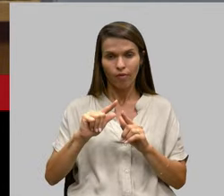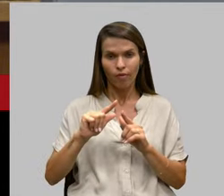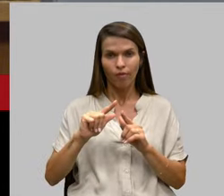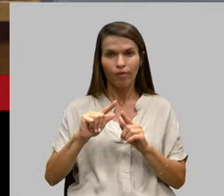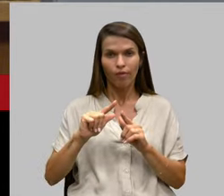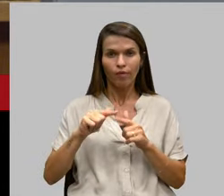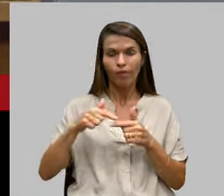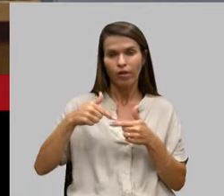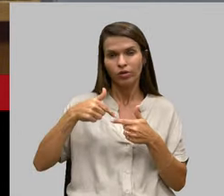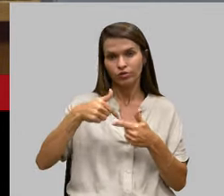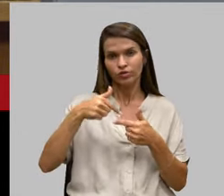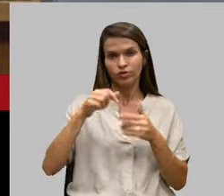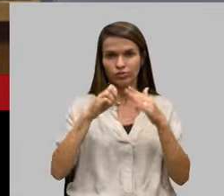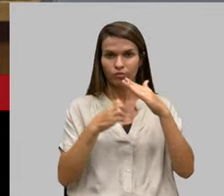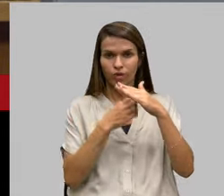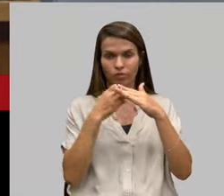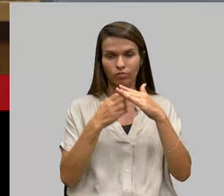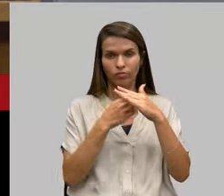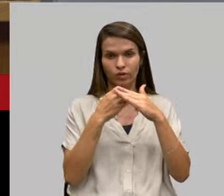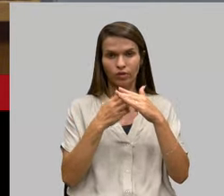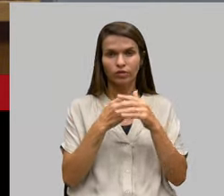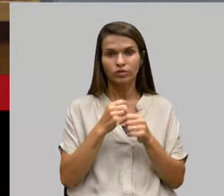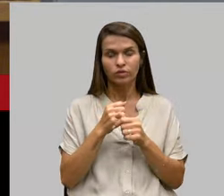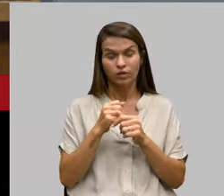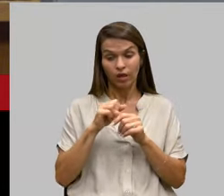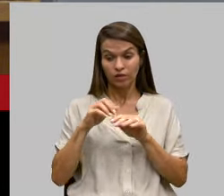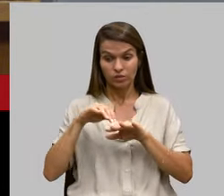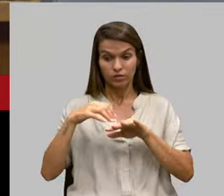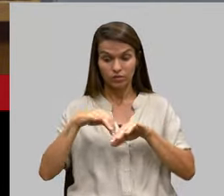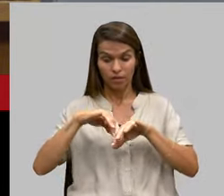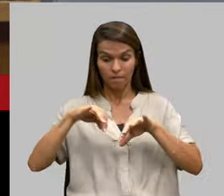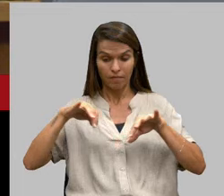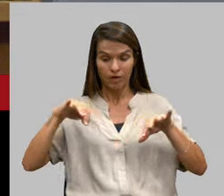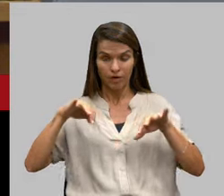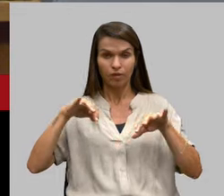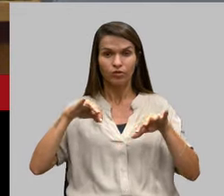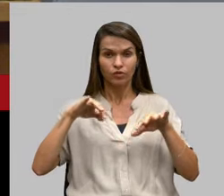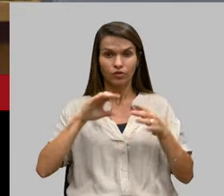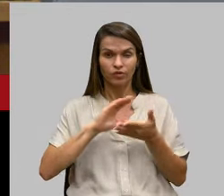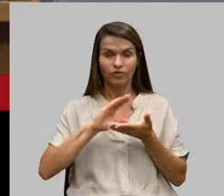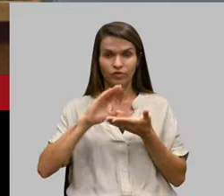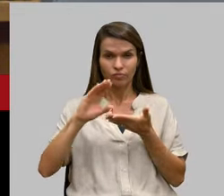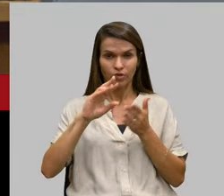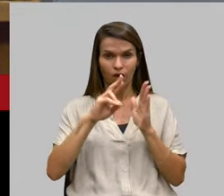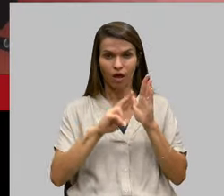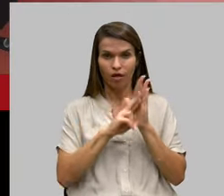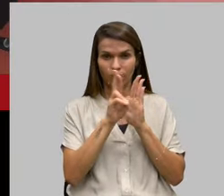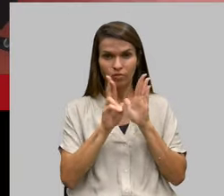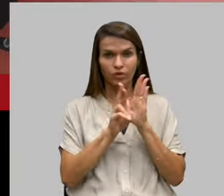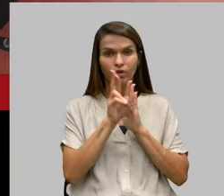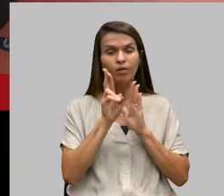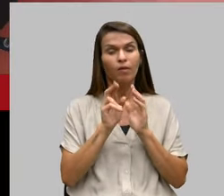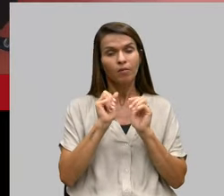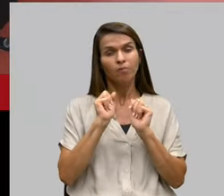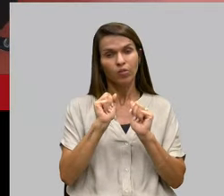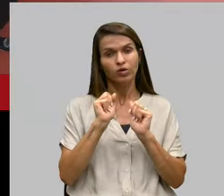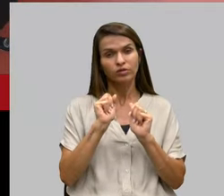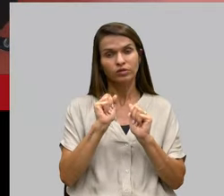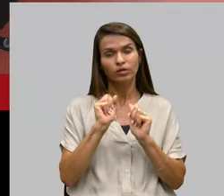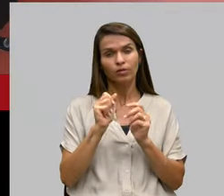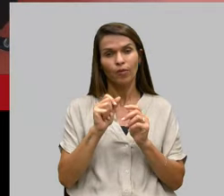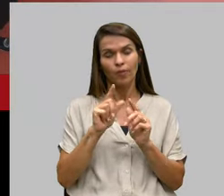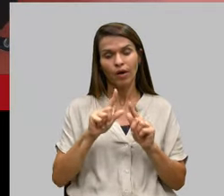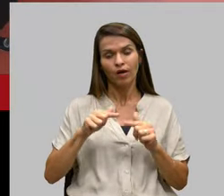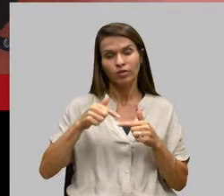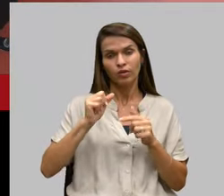ativo ele tá fora da questão do investimento da da resolução mas ele pode ser aceito Como ativo garantidor Então